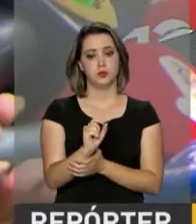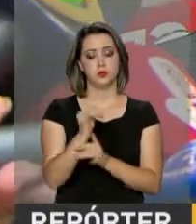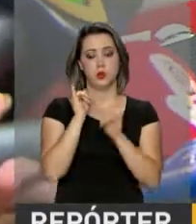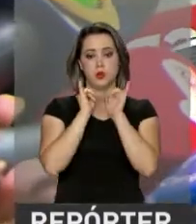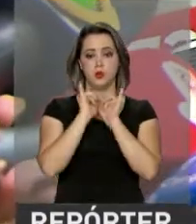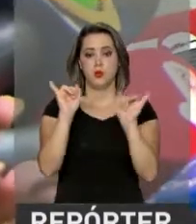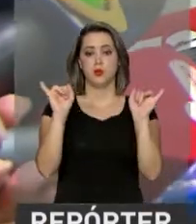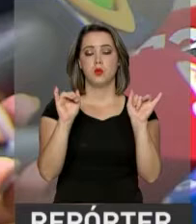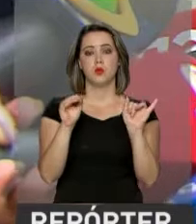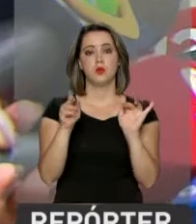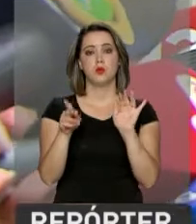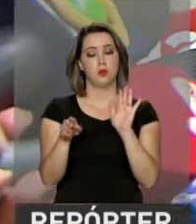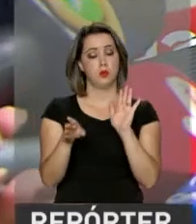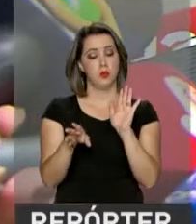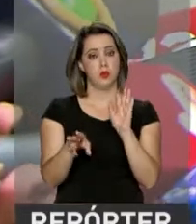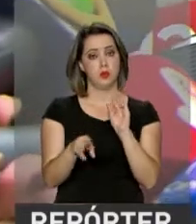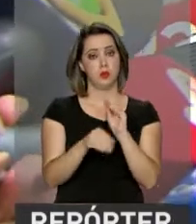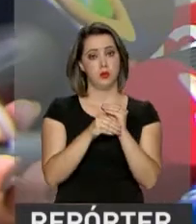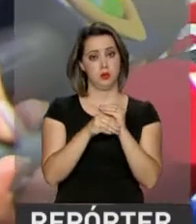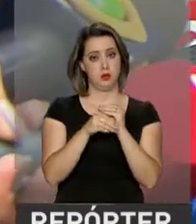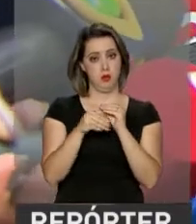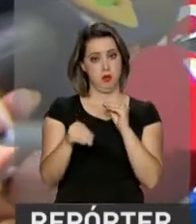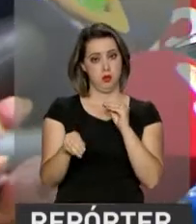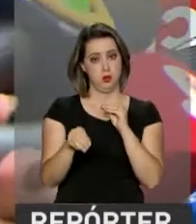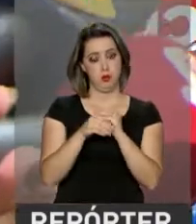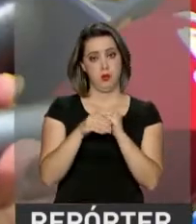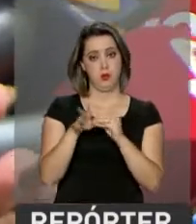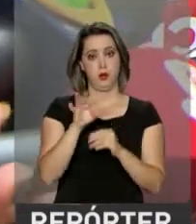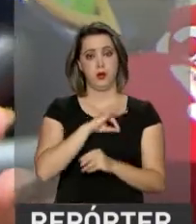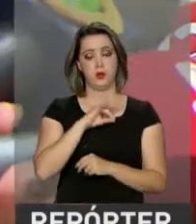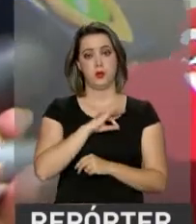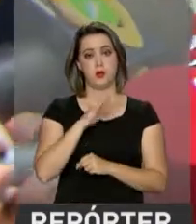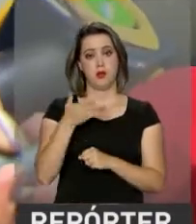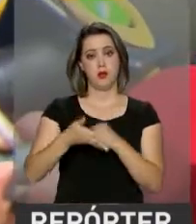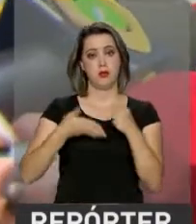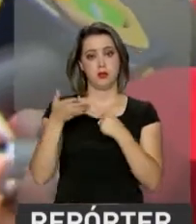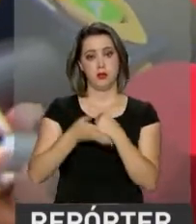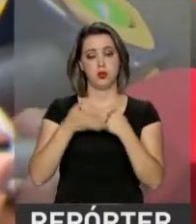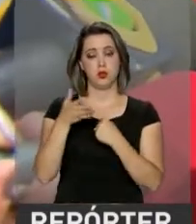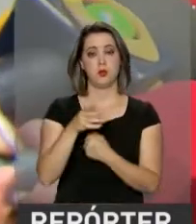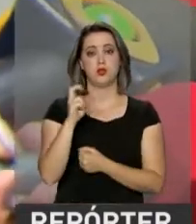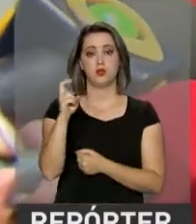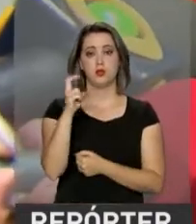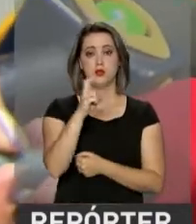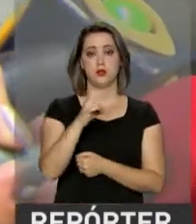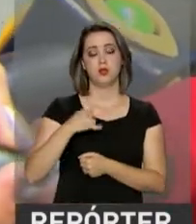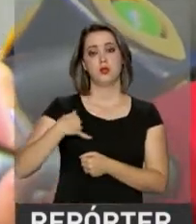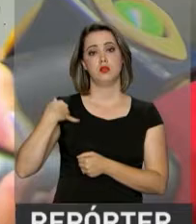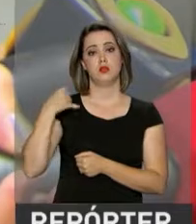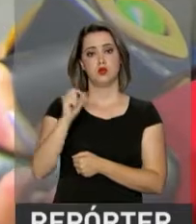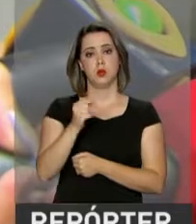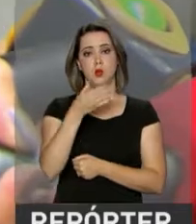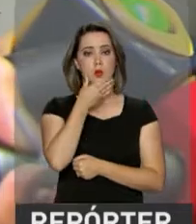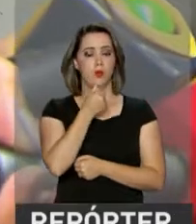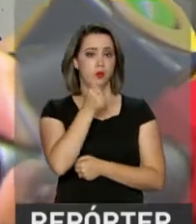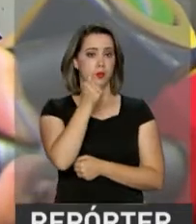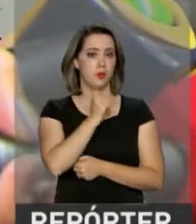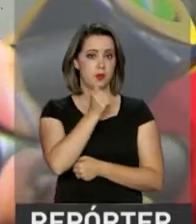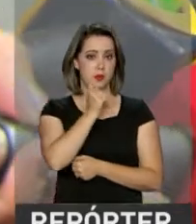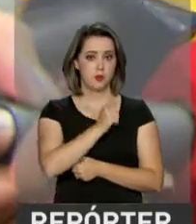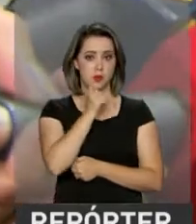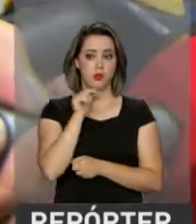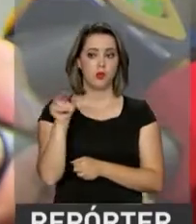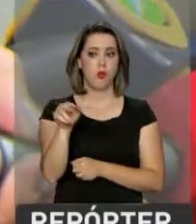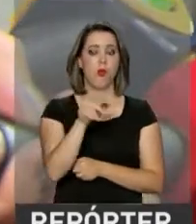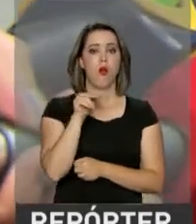promulgação da PEC com os policiais estando já com a idade mínima de 55 anos, válida para homens e para as